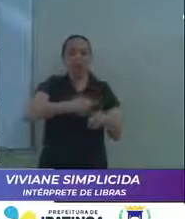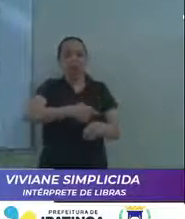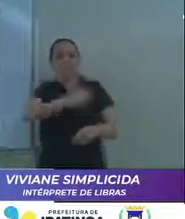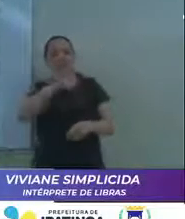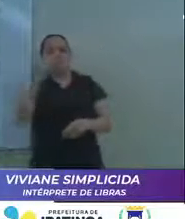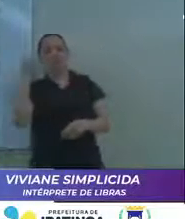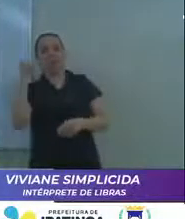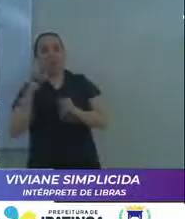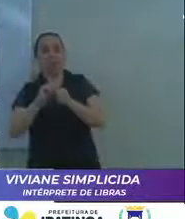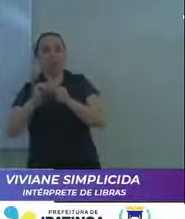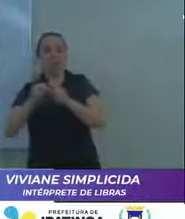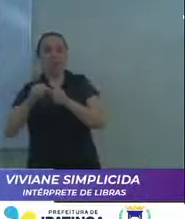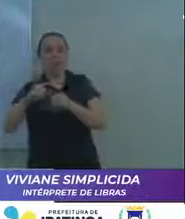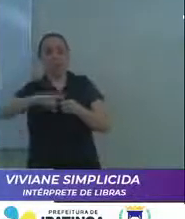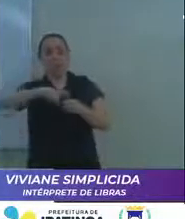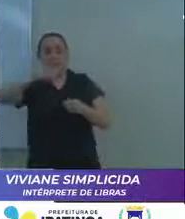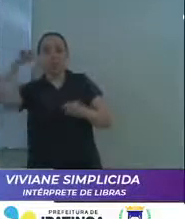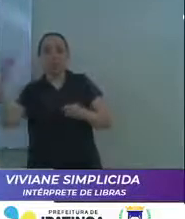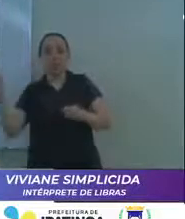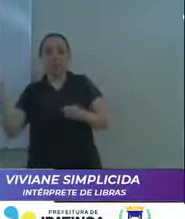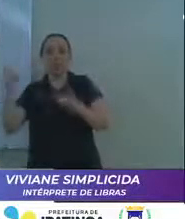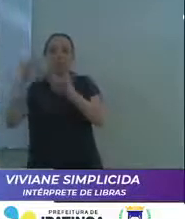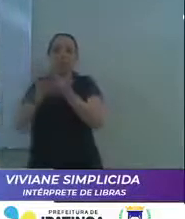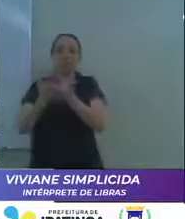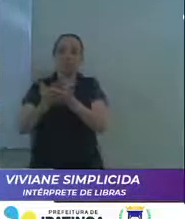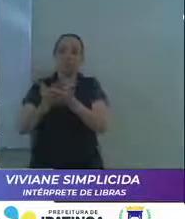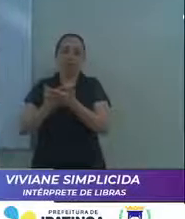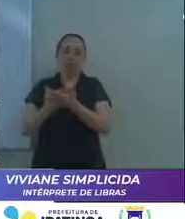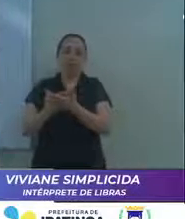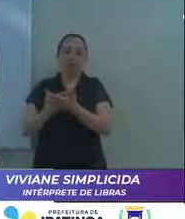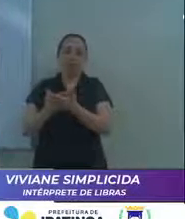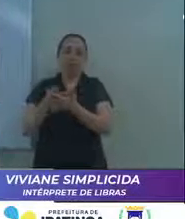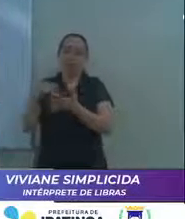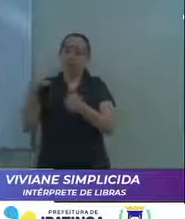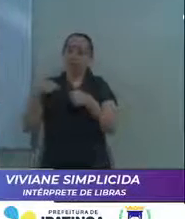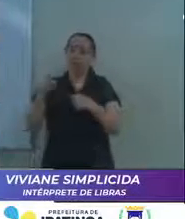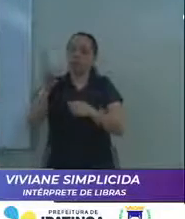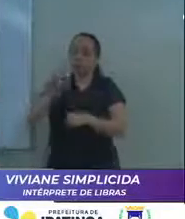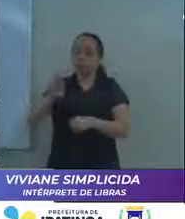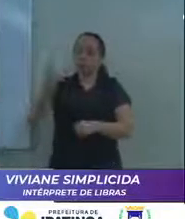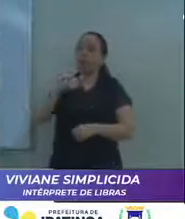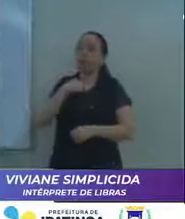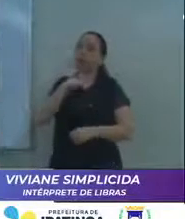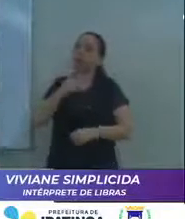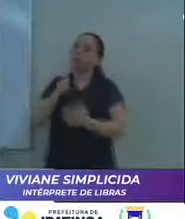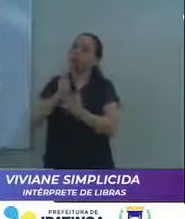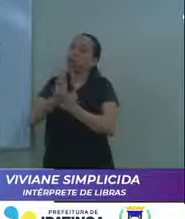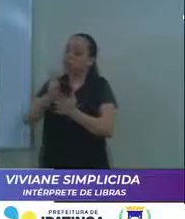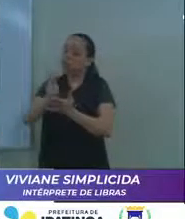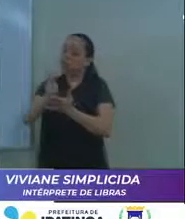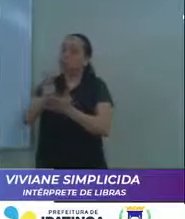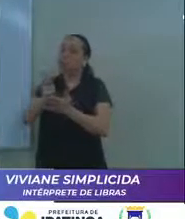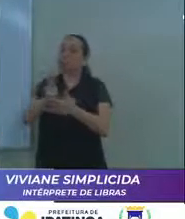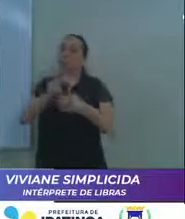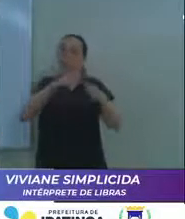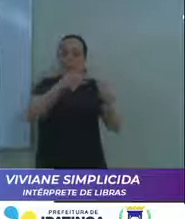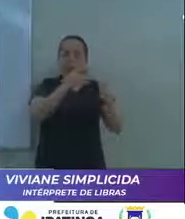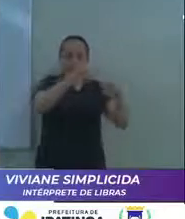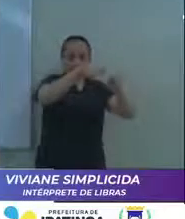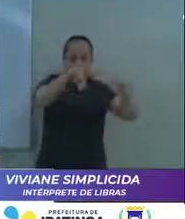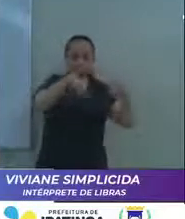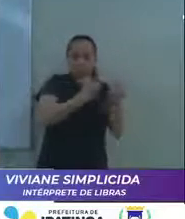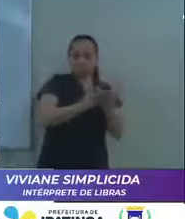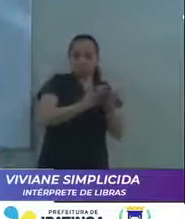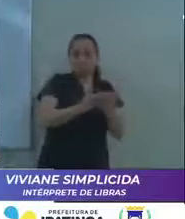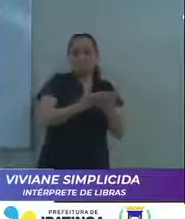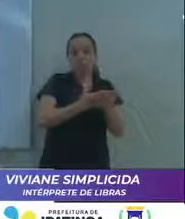os fatores juntos. Então, eu preciso usar a minha voz o tempo inteiro e cuidá-la o tempo inteiro, já que ela é